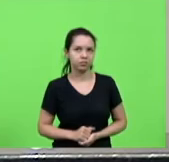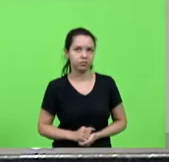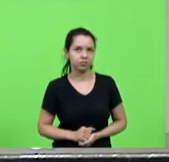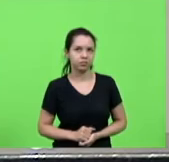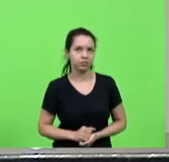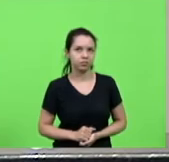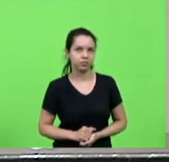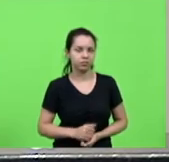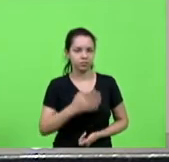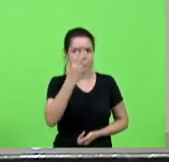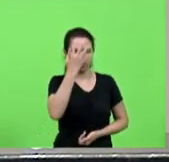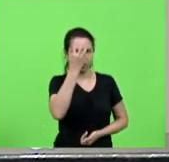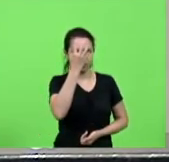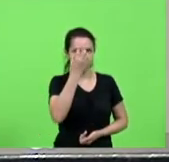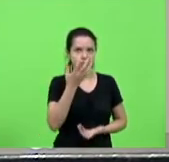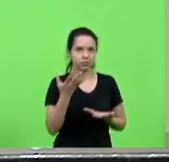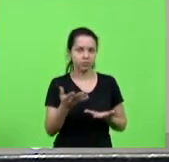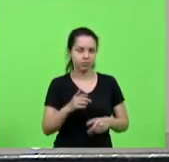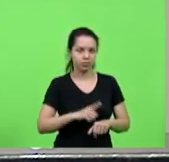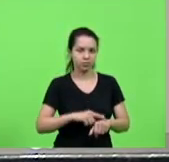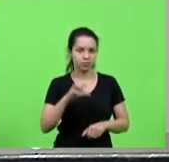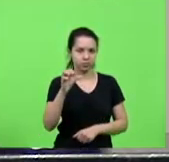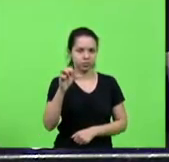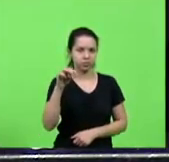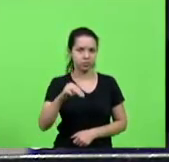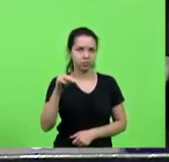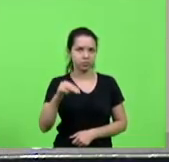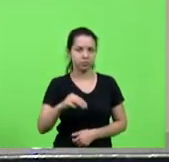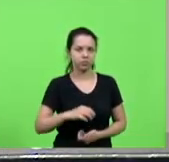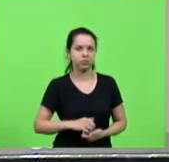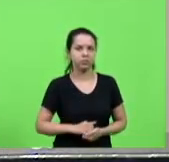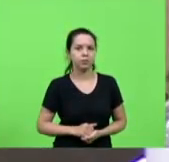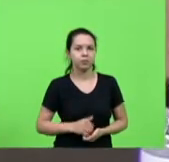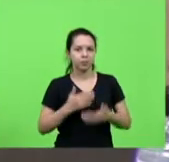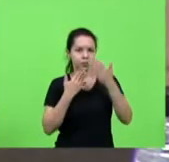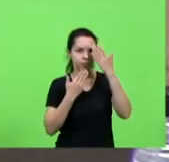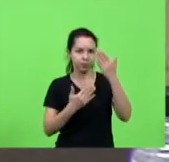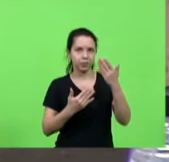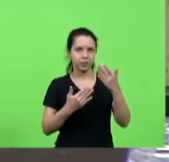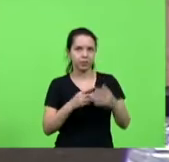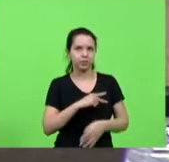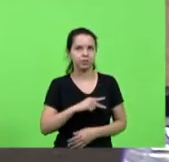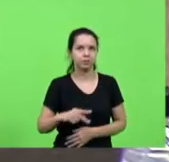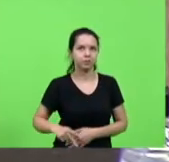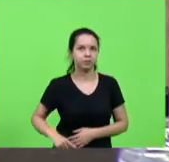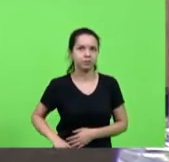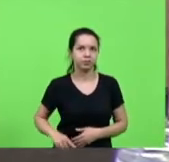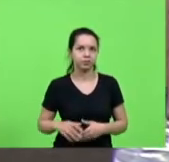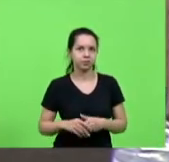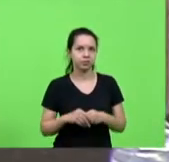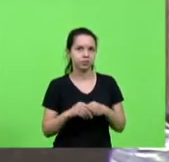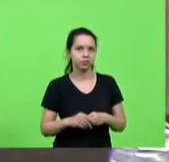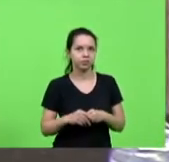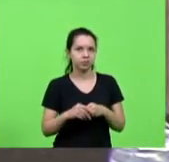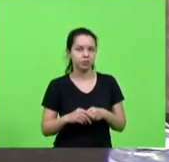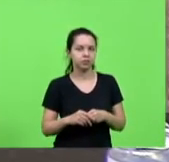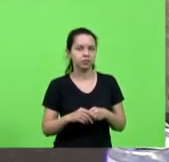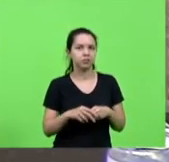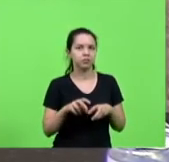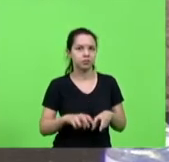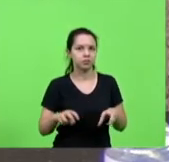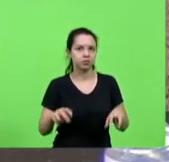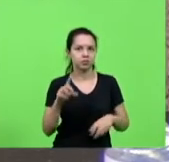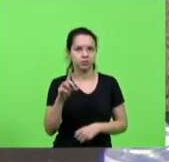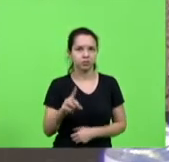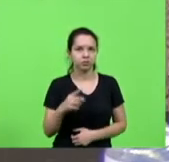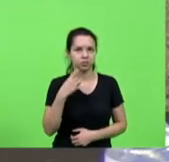Deputado Ismael, Vossa Excelência terá 9 minutos, deputado. Obrigado, senhor presidente, cumprimentá-lo, cumprimentar toda a mesa diretora, nossos deputados,